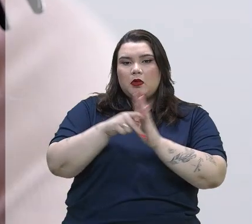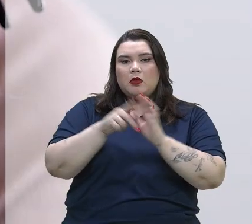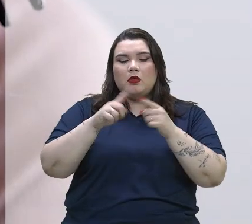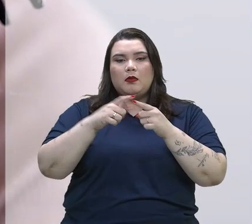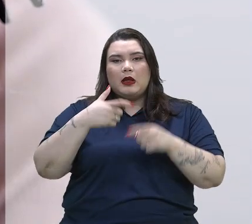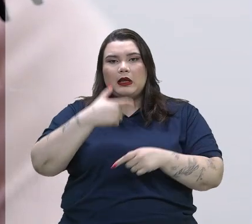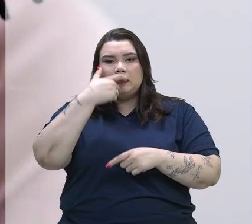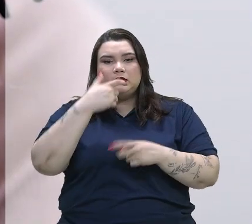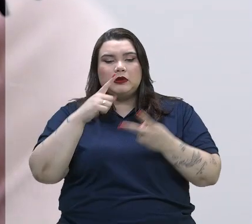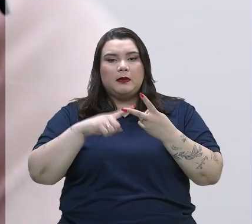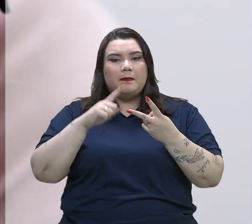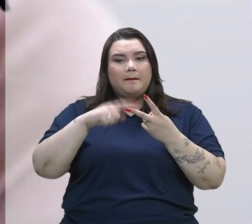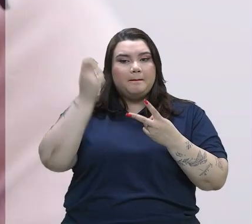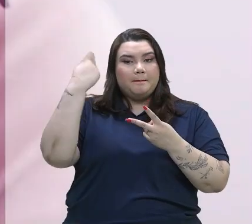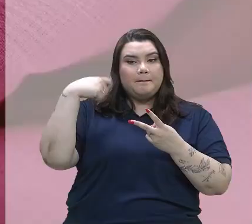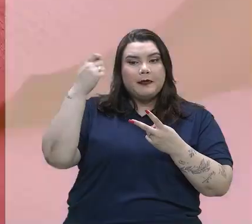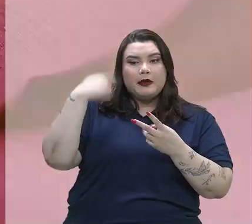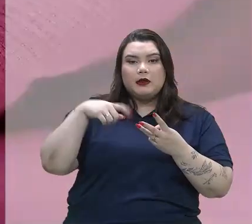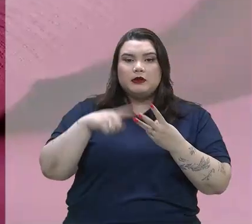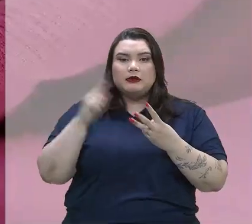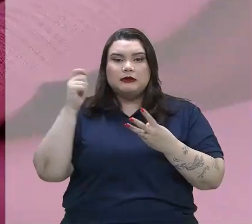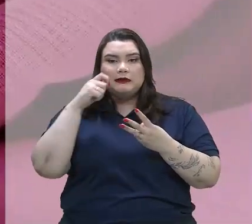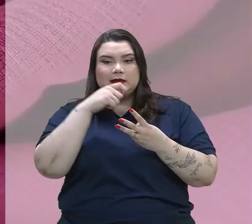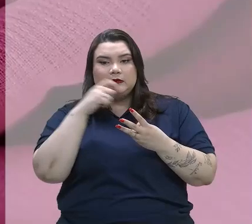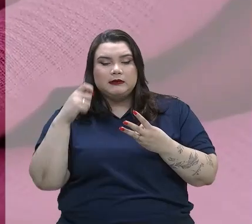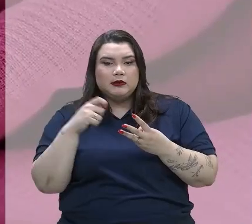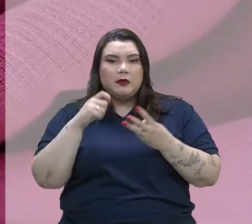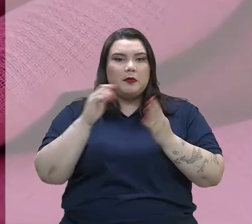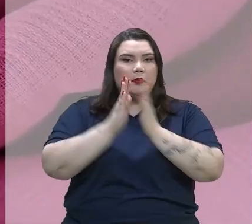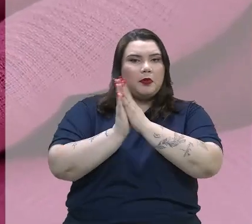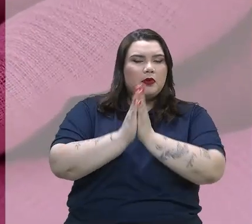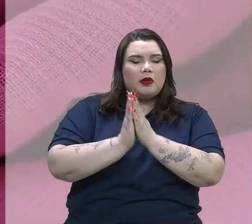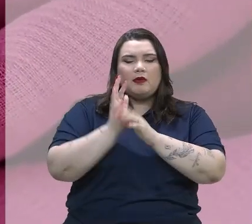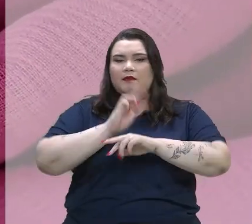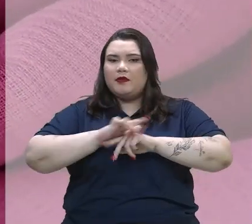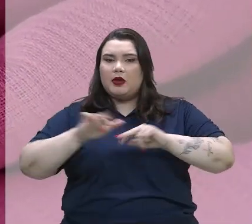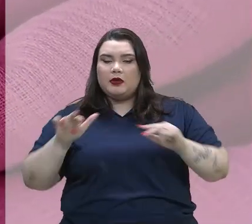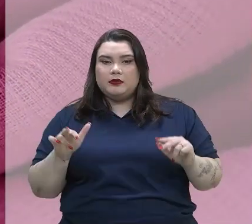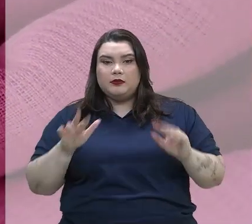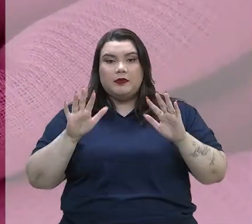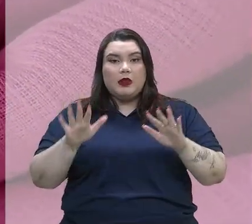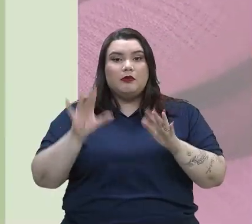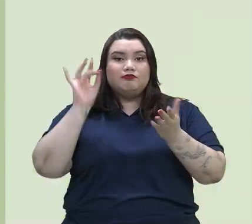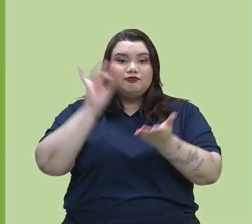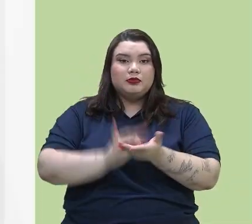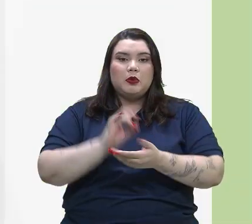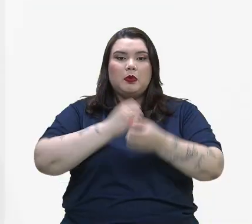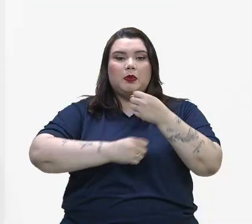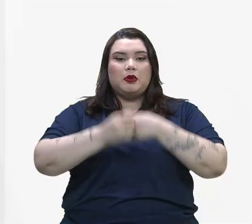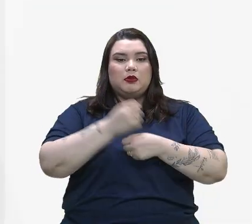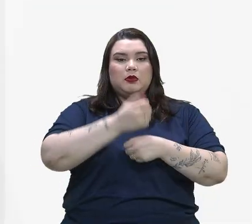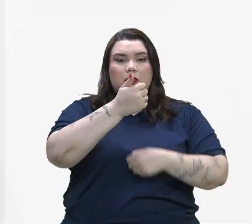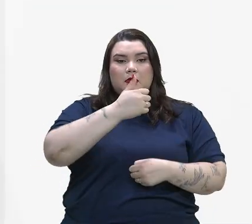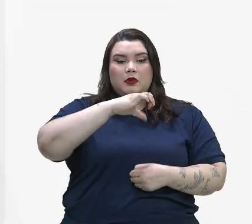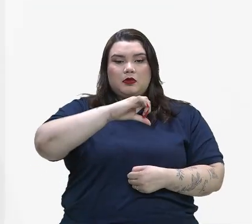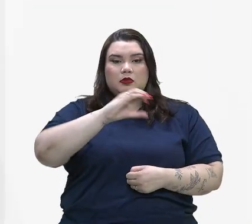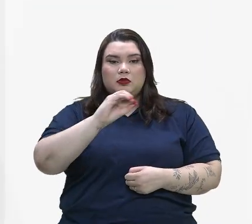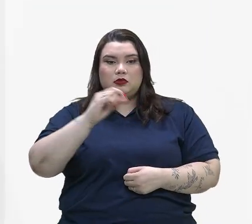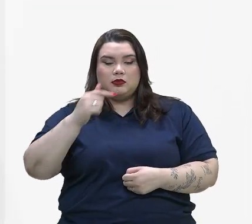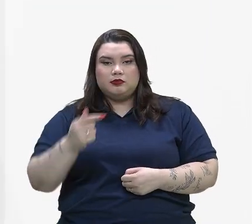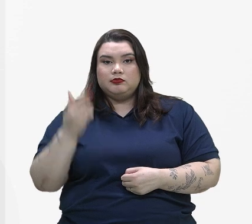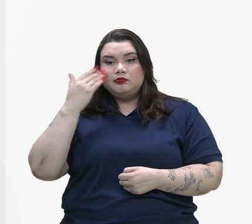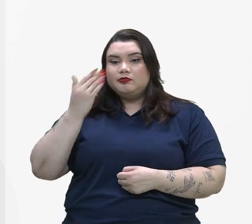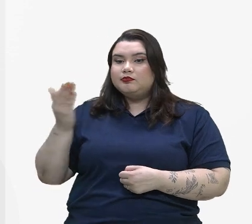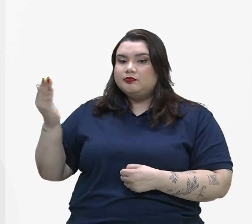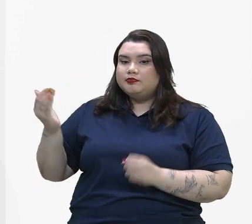dentaduras, escova de dente, pentes, bonecas, etc. Somente em 1907, Lord Baekeland patenteou o